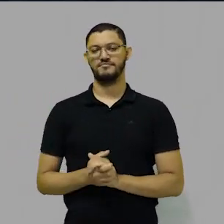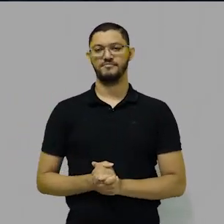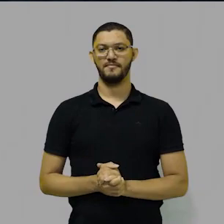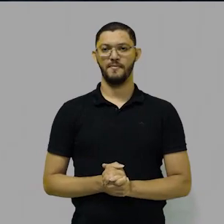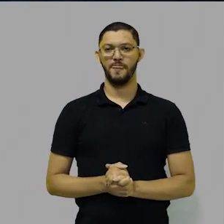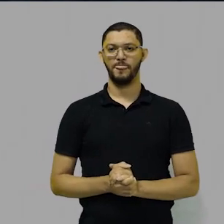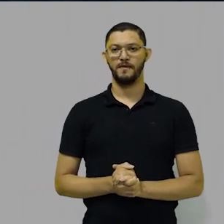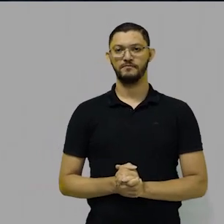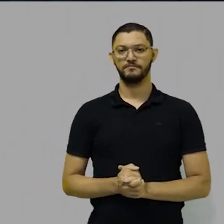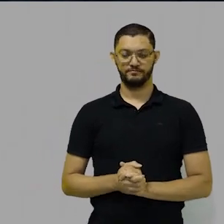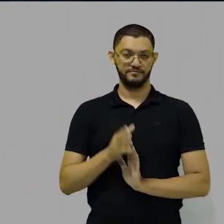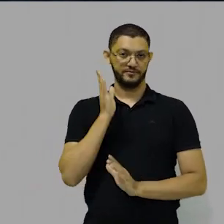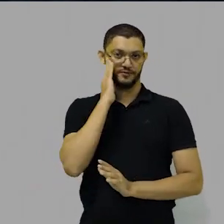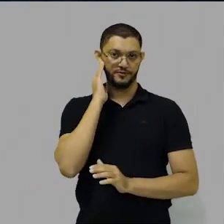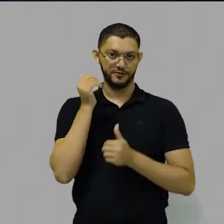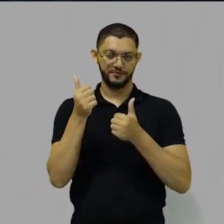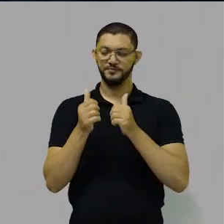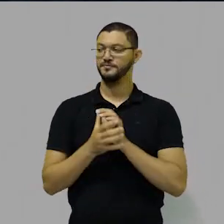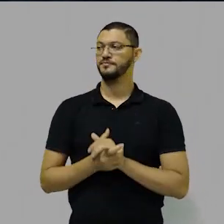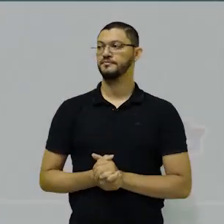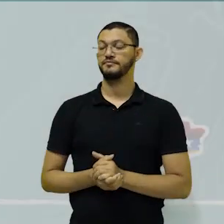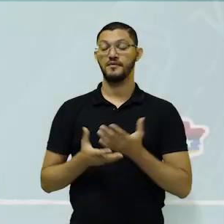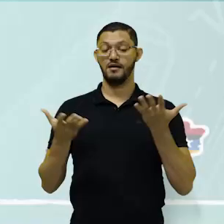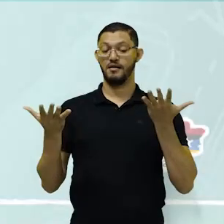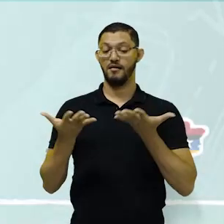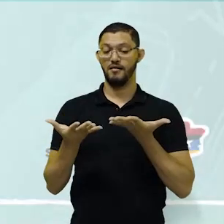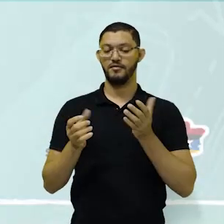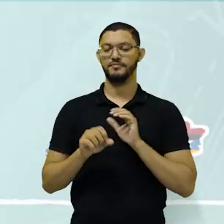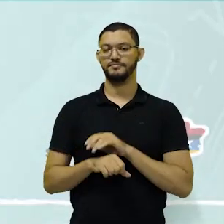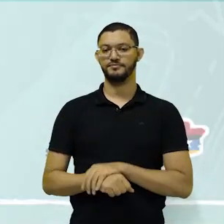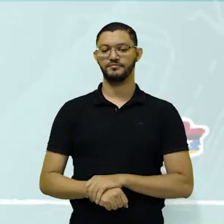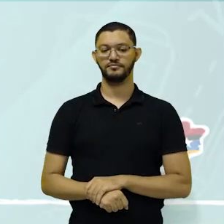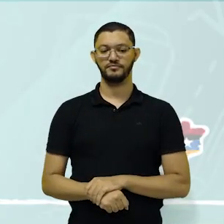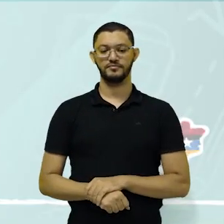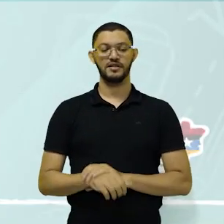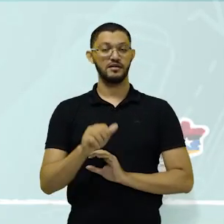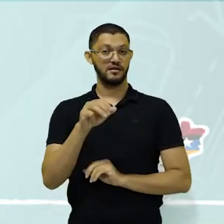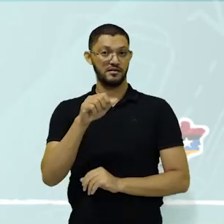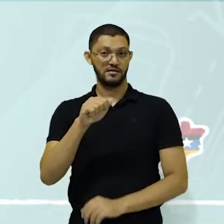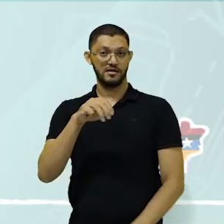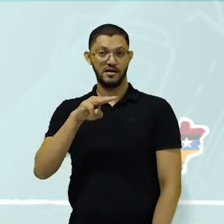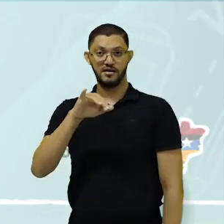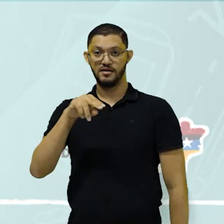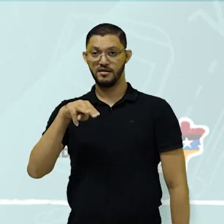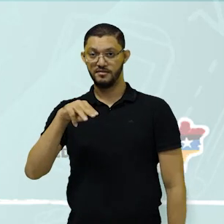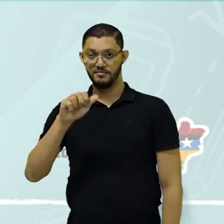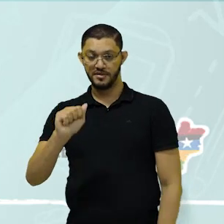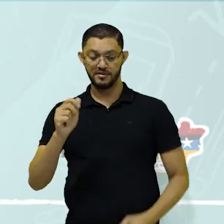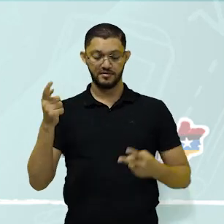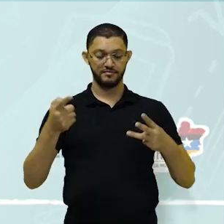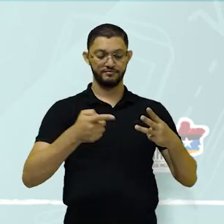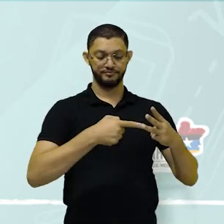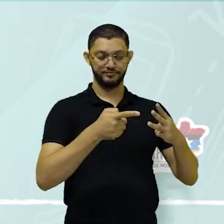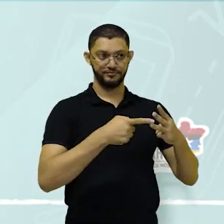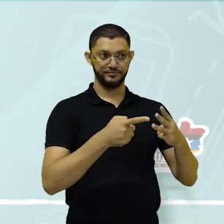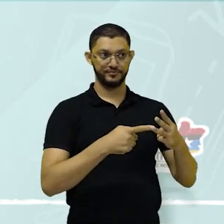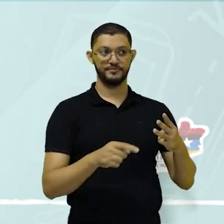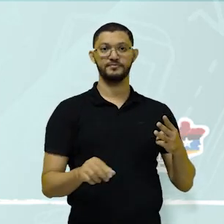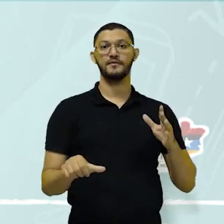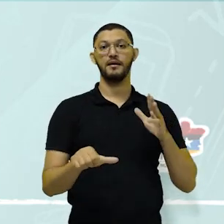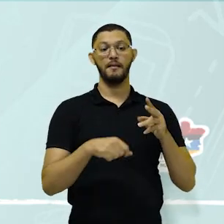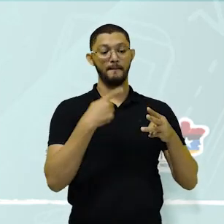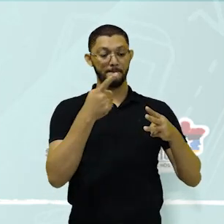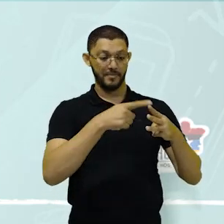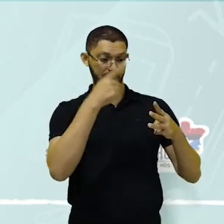fenilpropilamina. Show? Agora, amina terciária, né? Amina